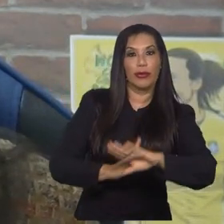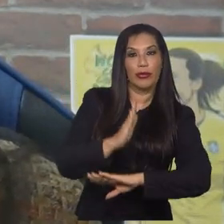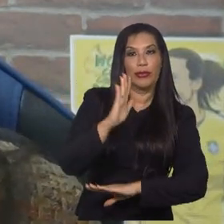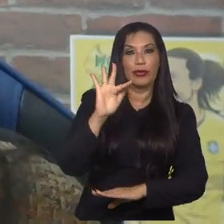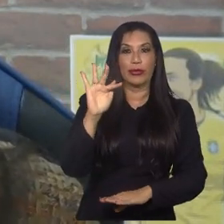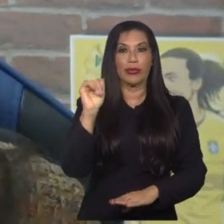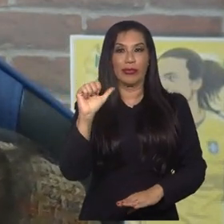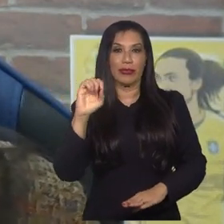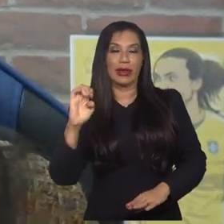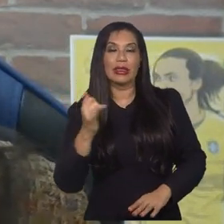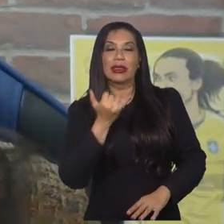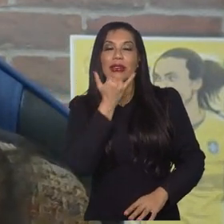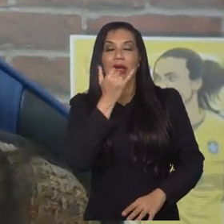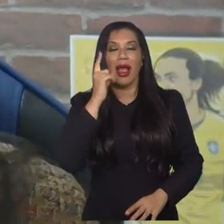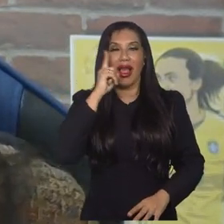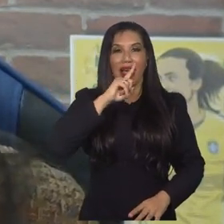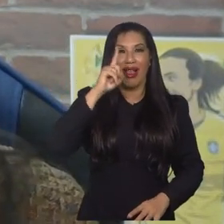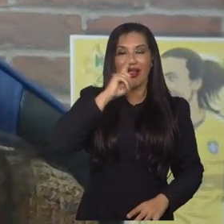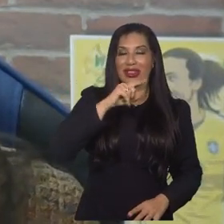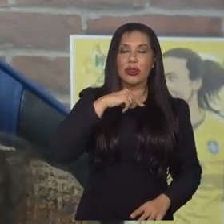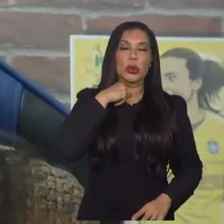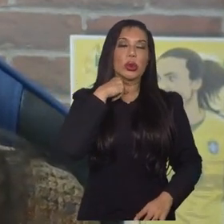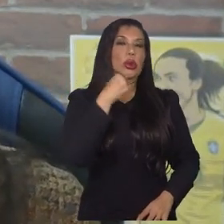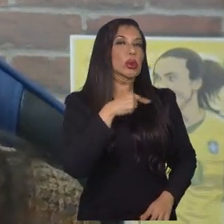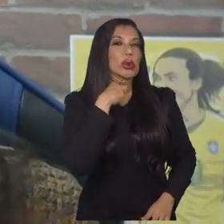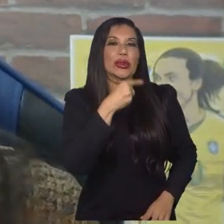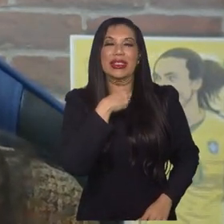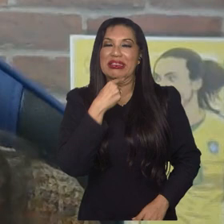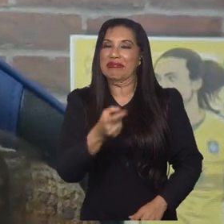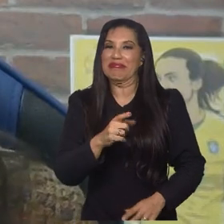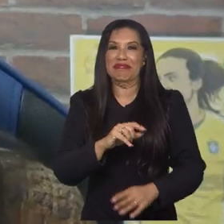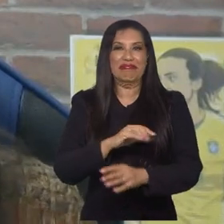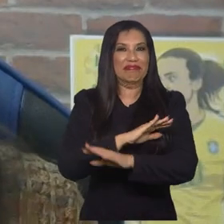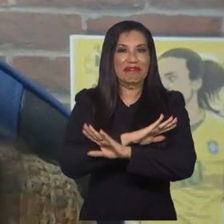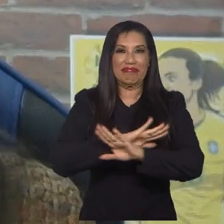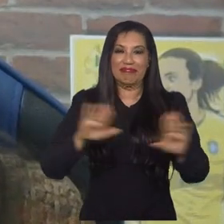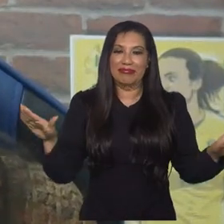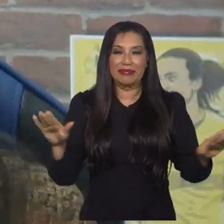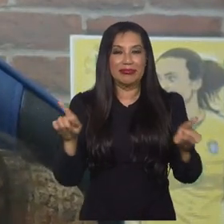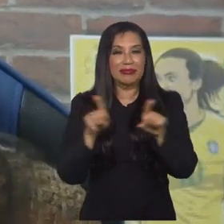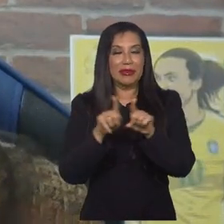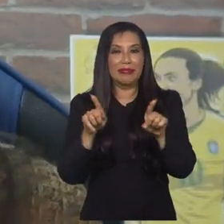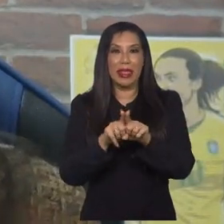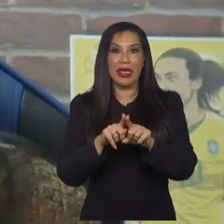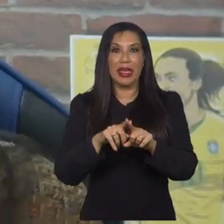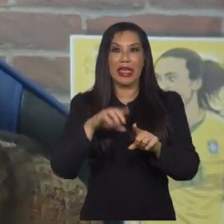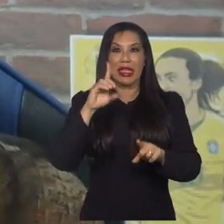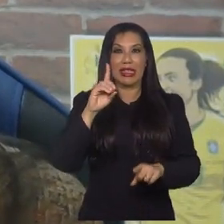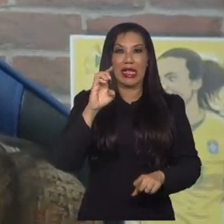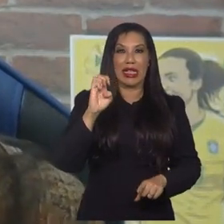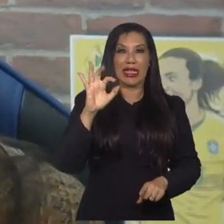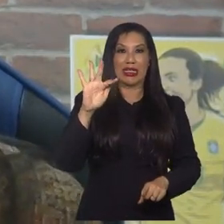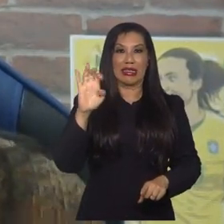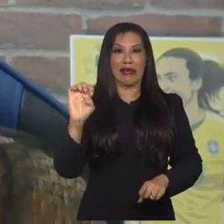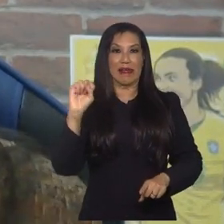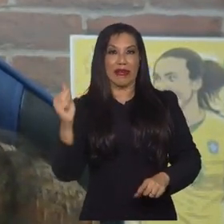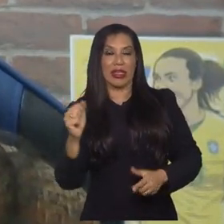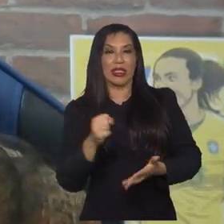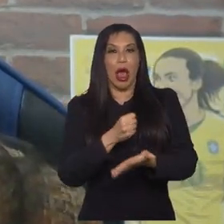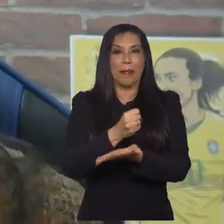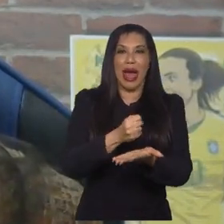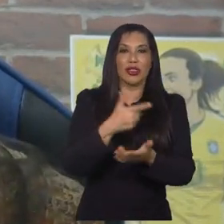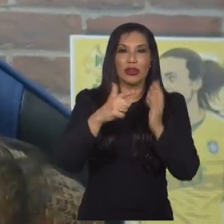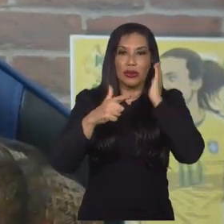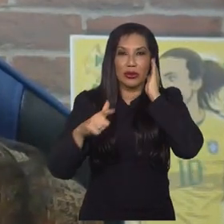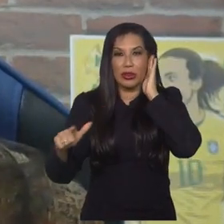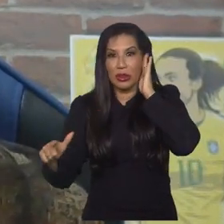mas acabou vacilando no ataque, não conseguiu concretizar suas chances, e aí na defesa não esteve tão sólida. Até